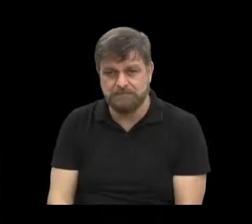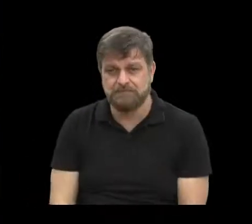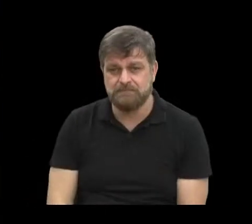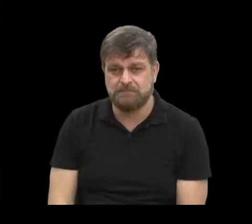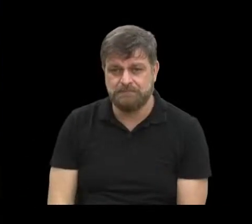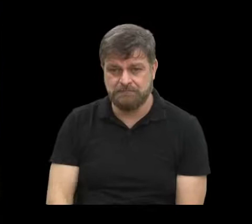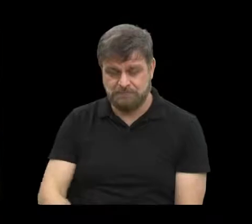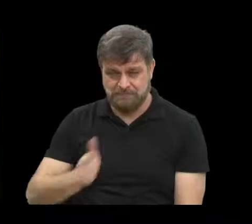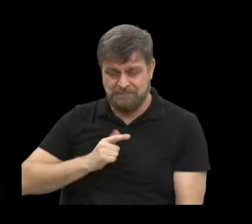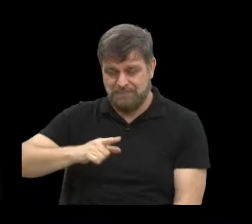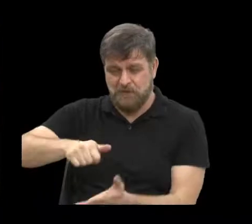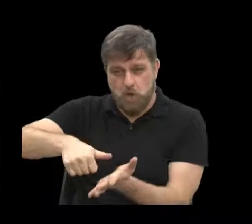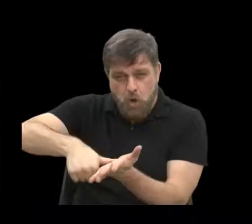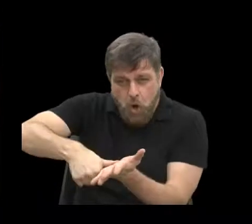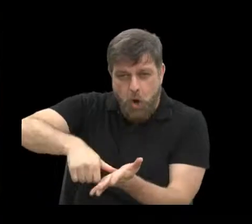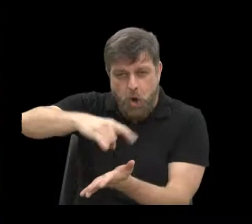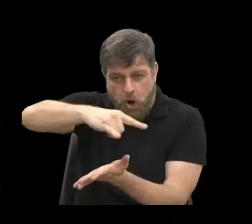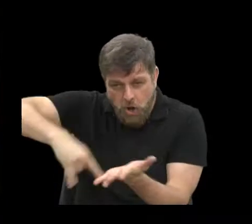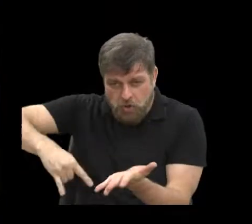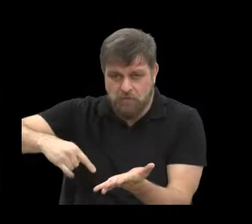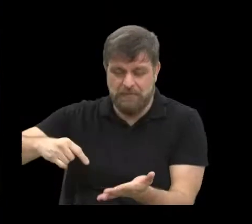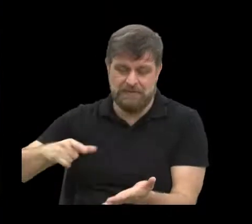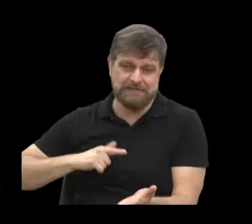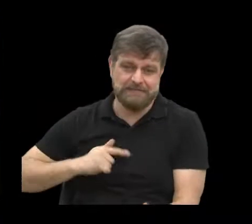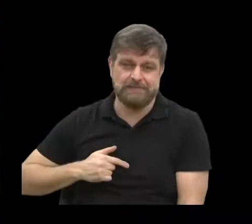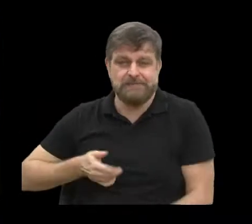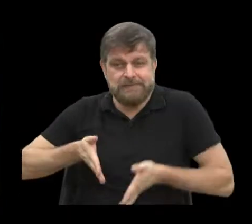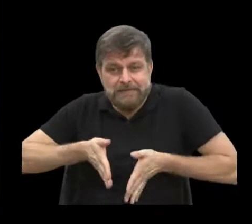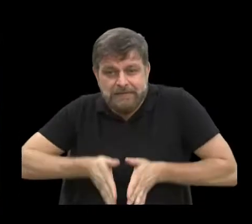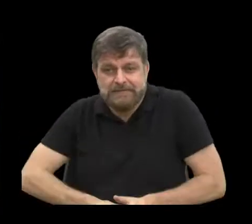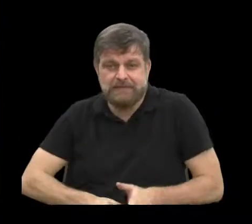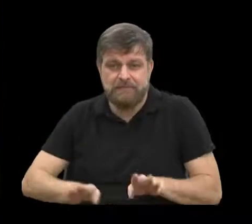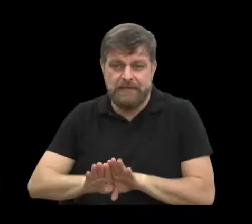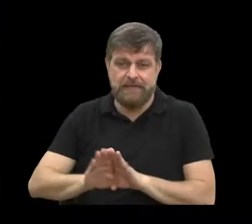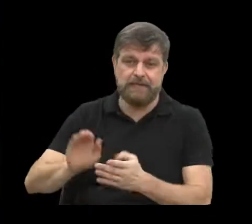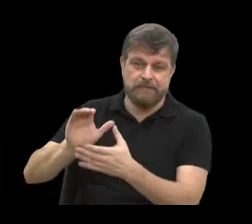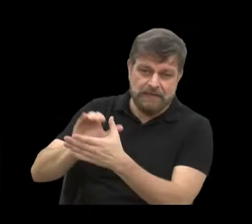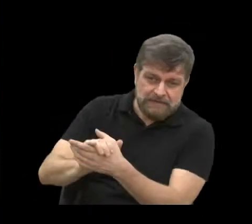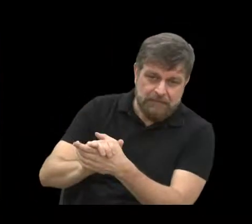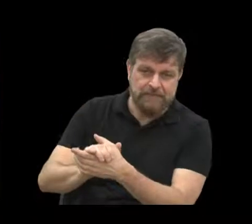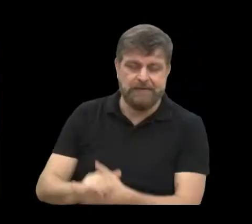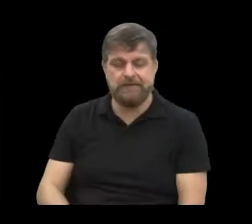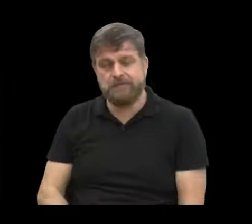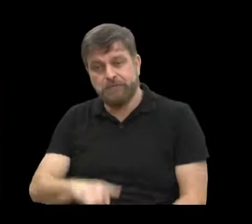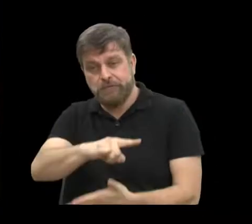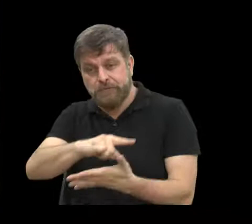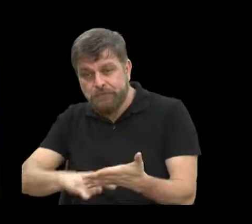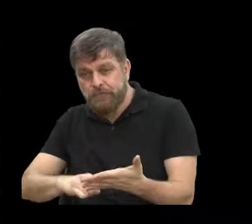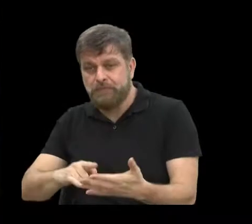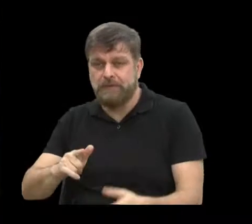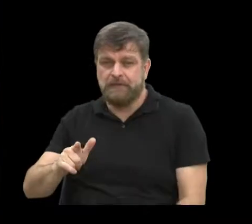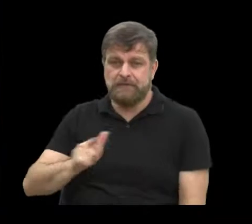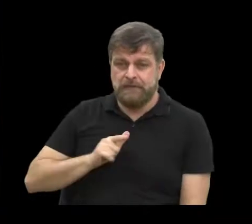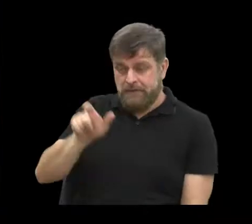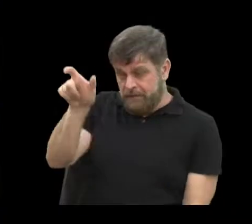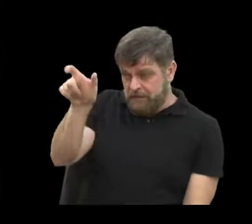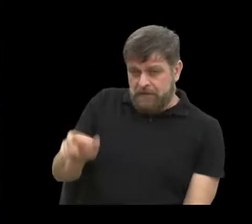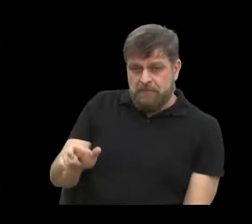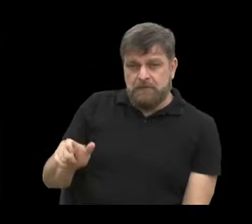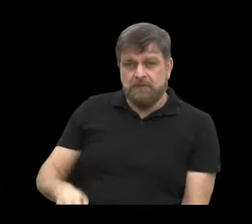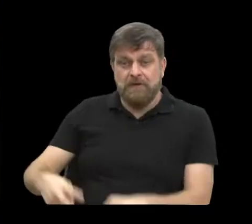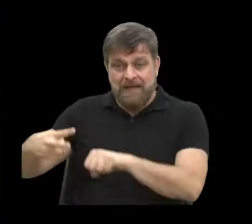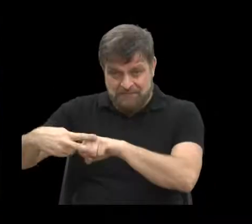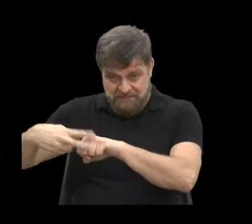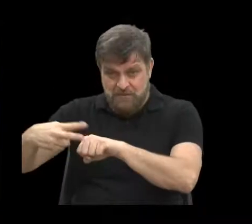E outros documentos aí conforme o caso, certidão de nascimento ou de casamento, se a gente está falando de uma pessoa que é